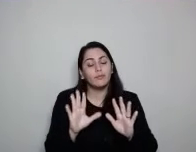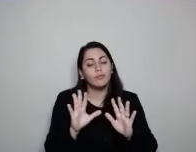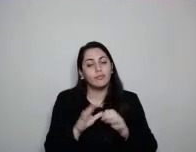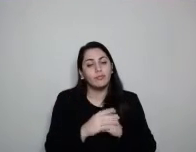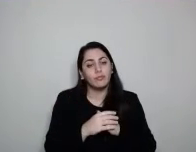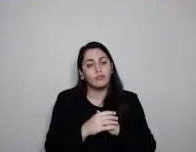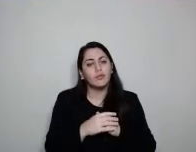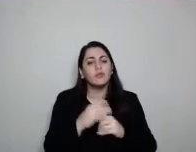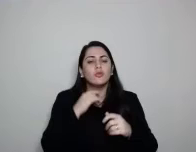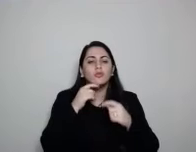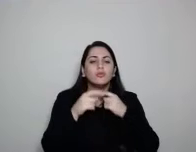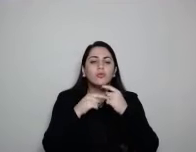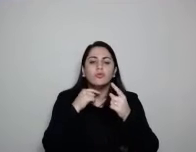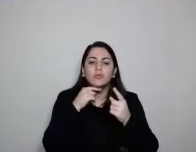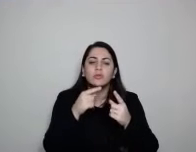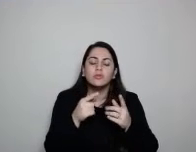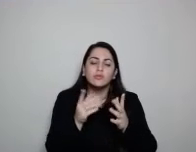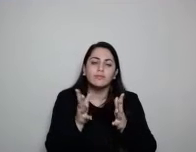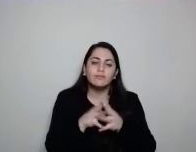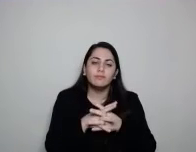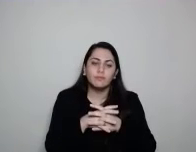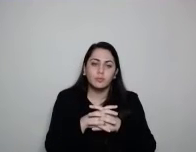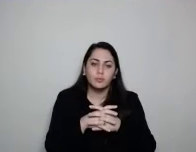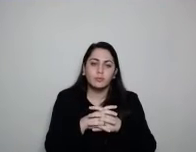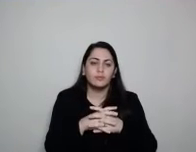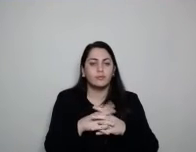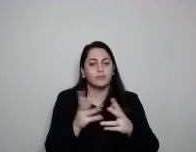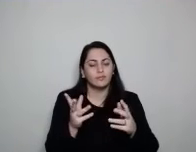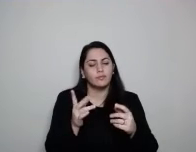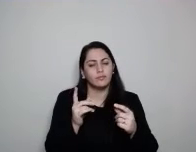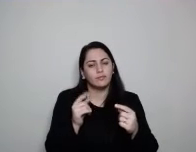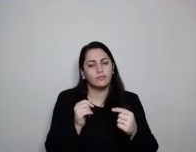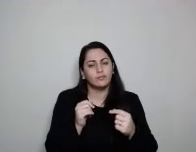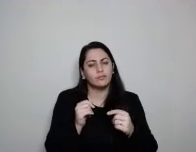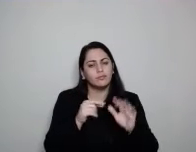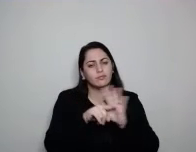dúvidas relativamente a essa perícia.